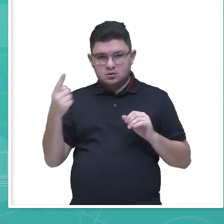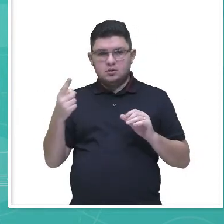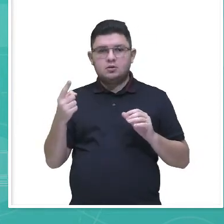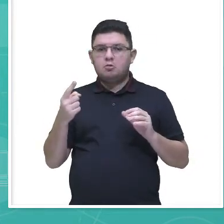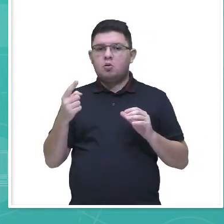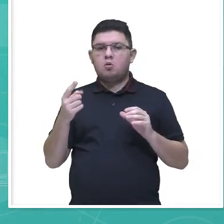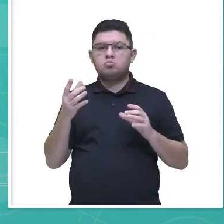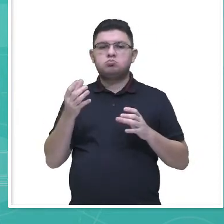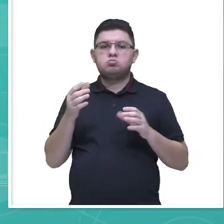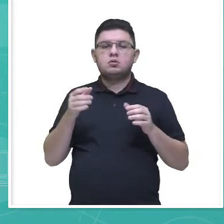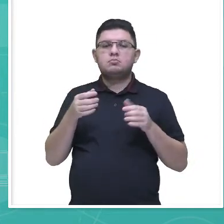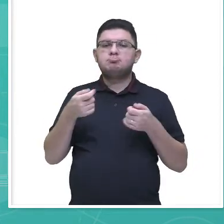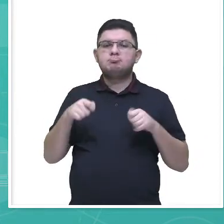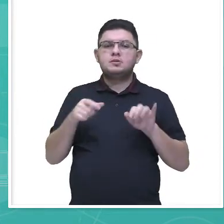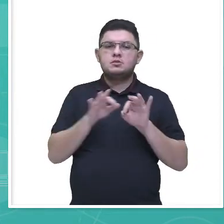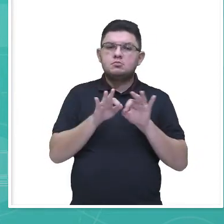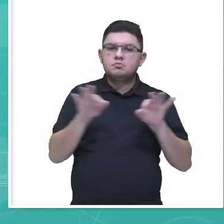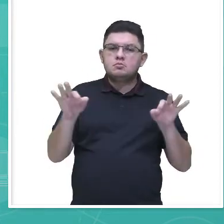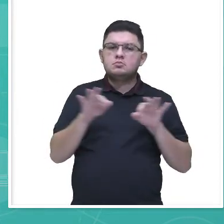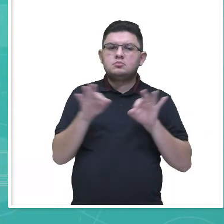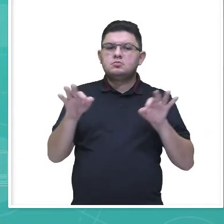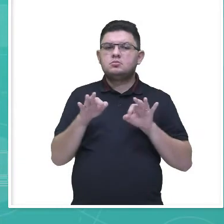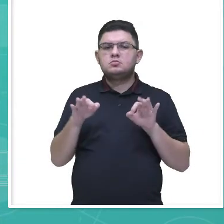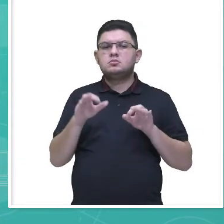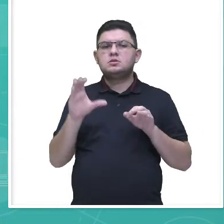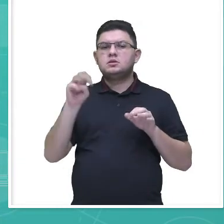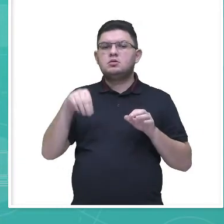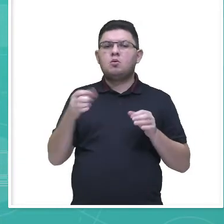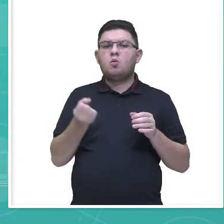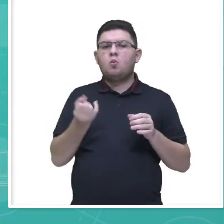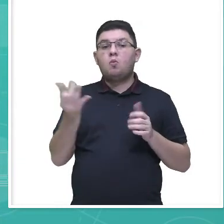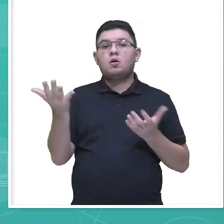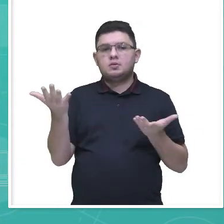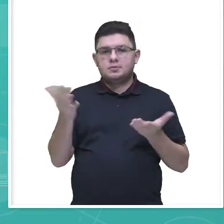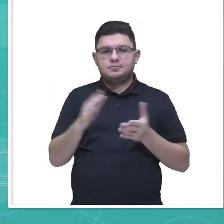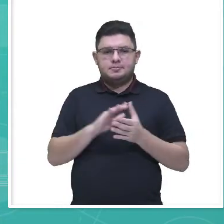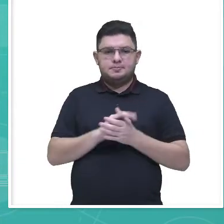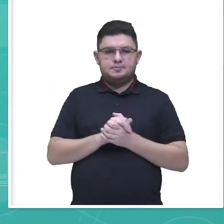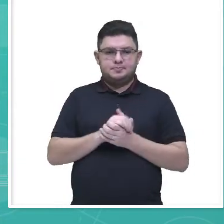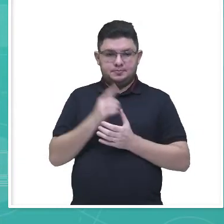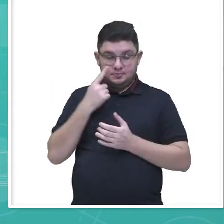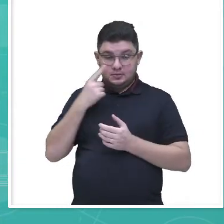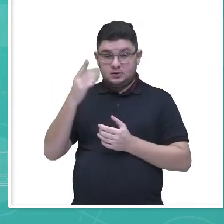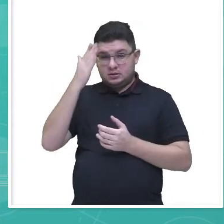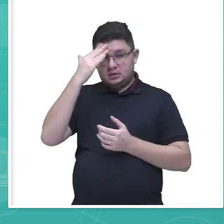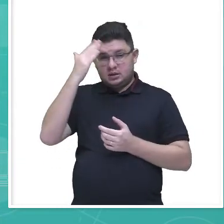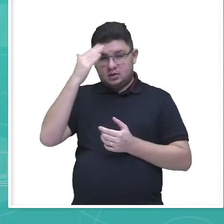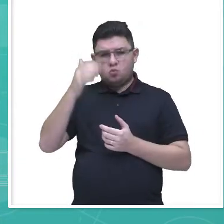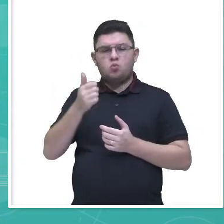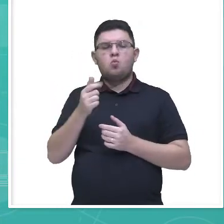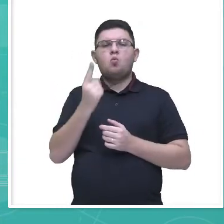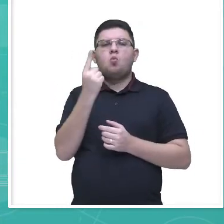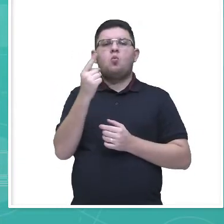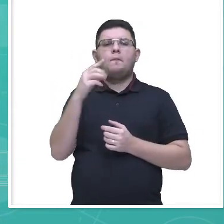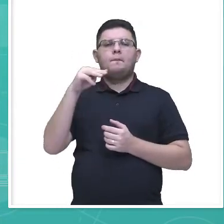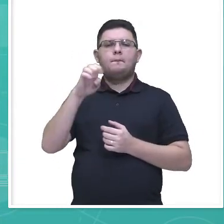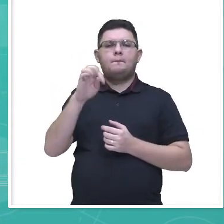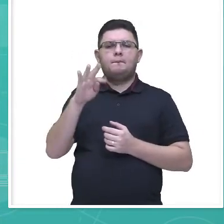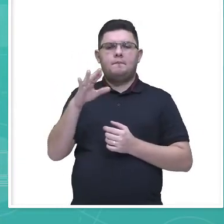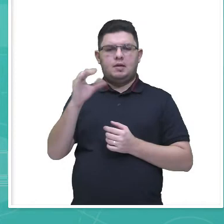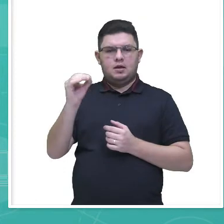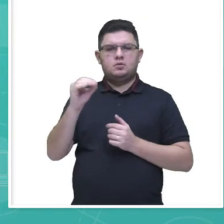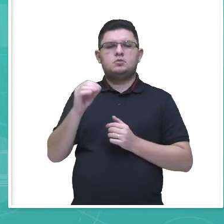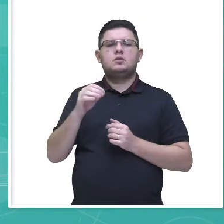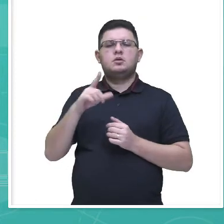de novo, você traz lá aquela sua fórmula. Você sabe que 1 metro, né, tem 100 centímetros, ou 100 centímetros equivale a 1